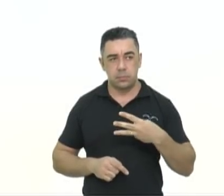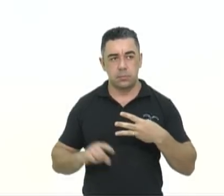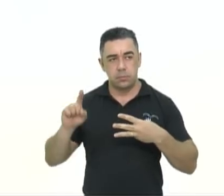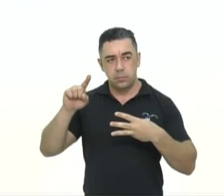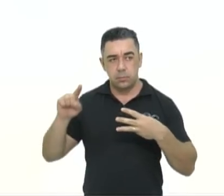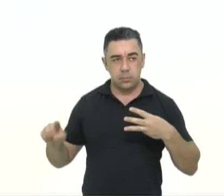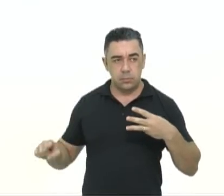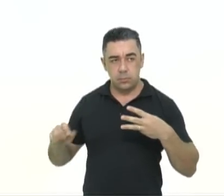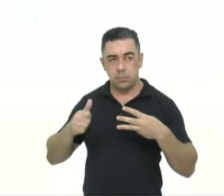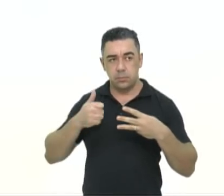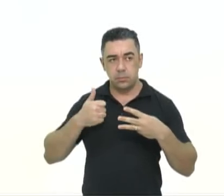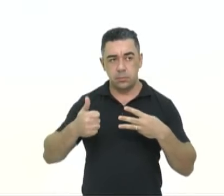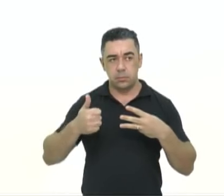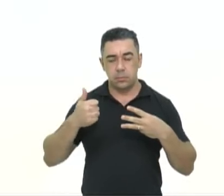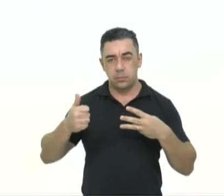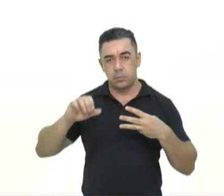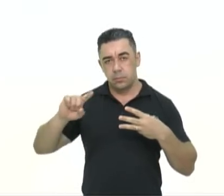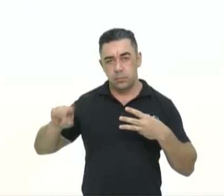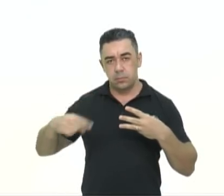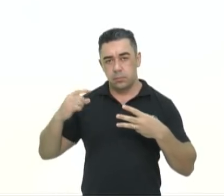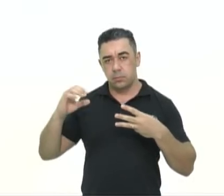5,83. No lado FE,